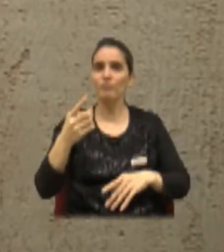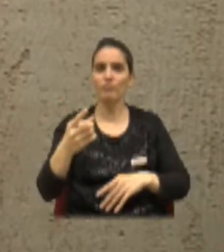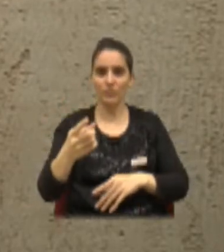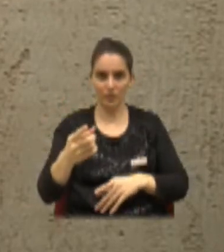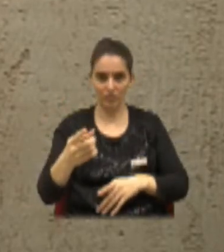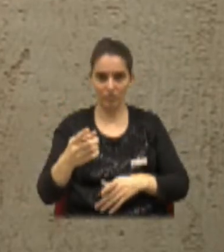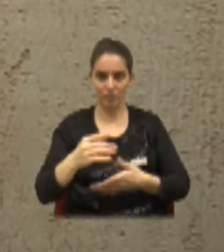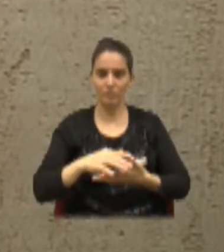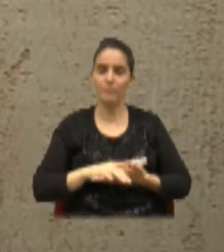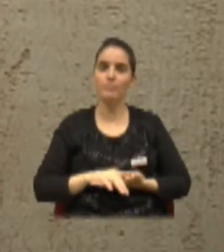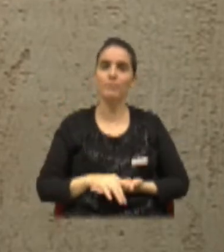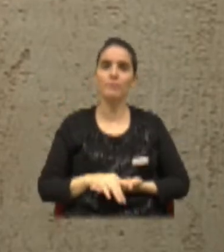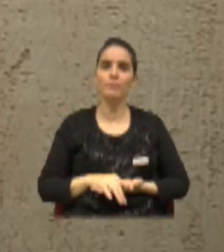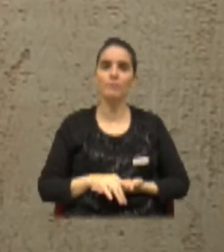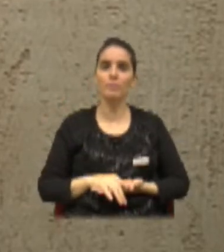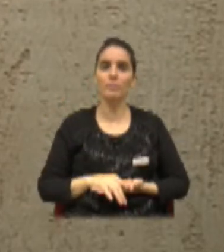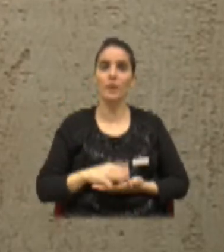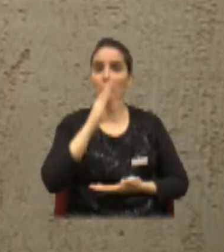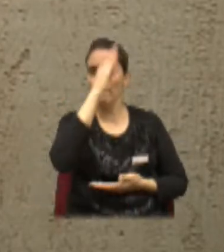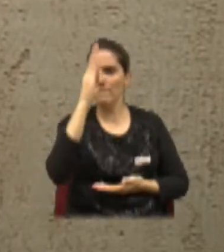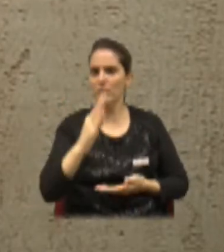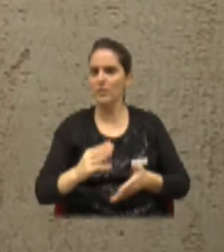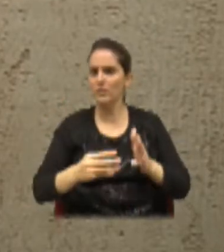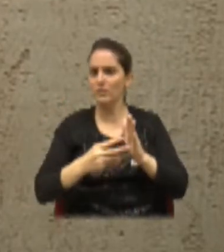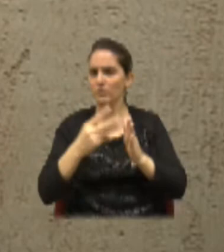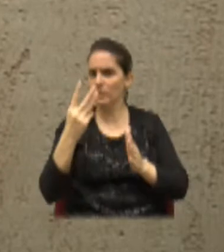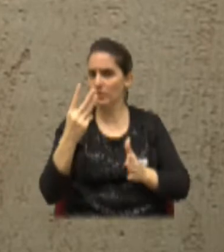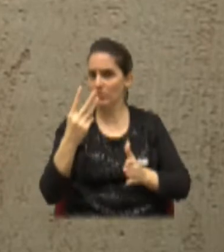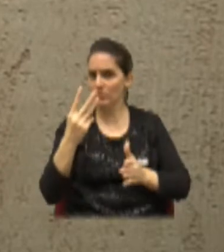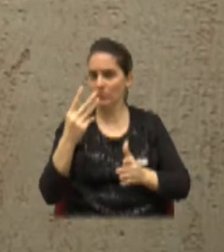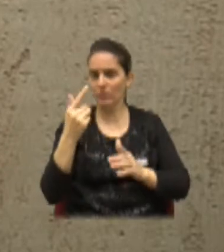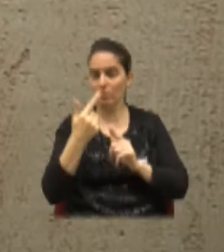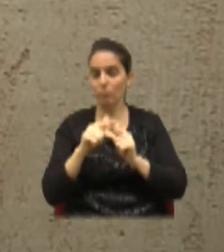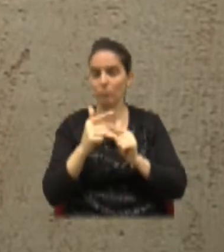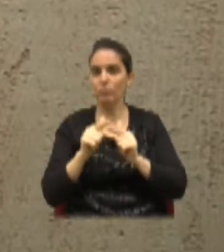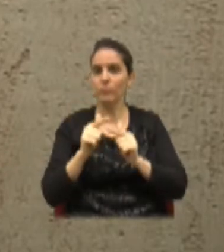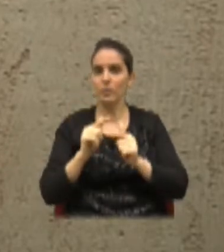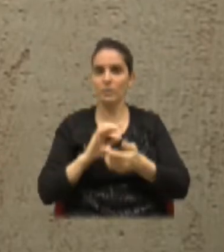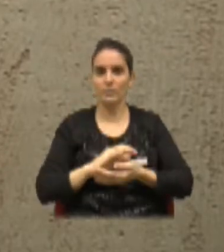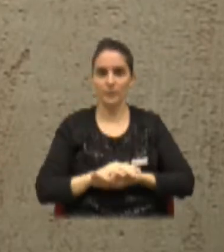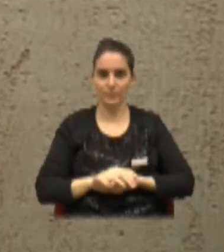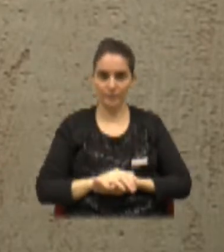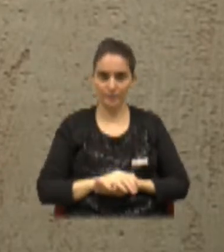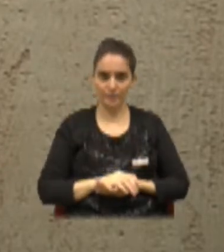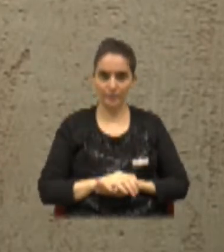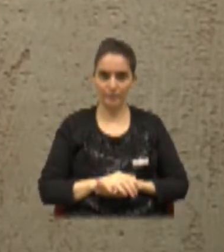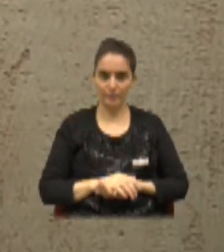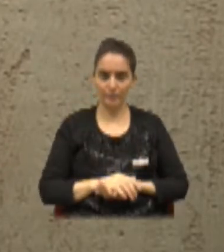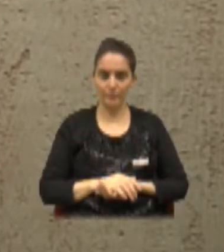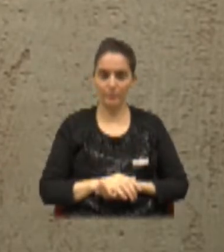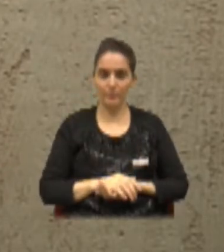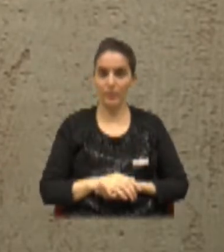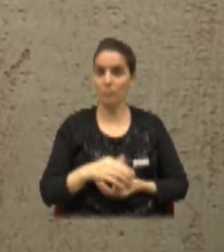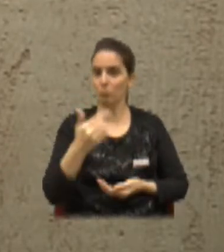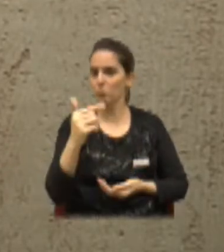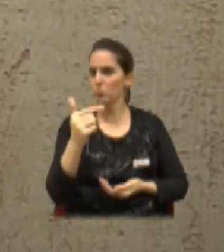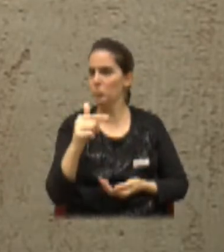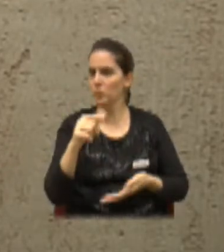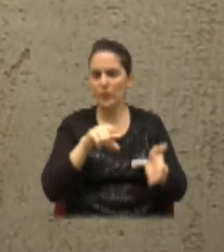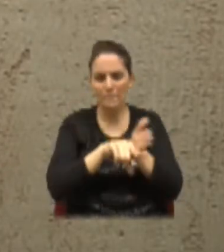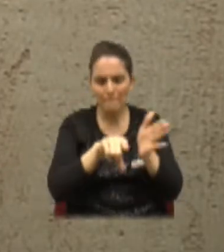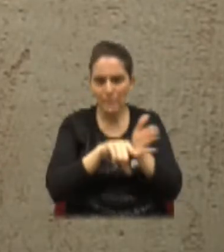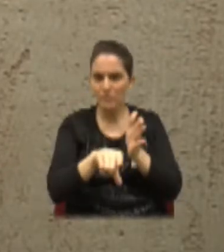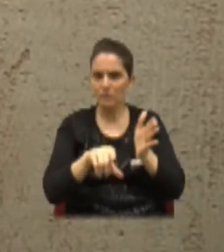afastamento. E talvez não houvesse estudo sobre o impacto, até porque hoje se fala